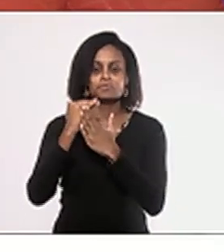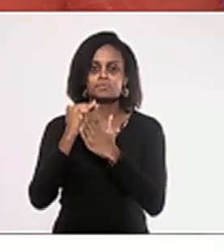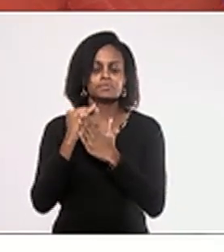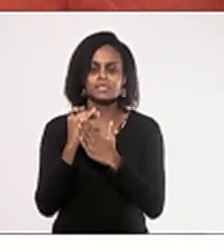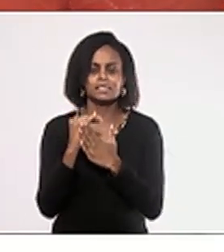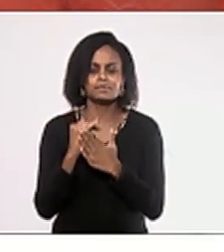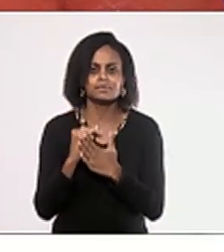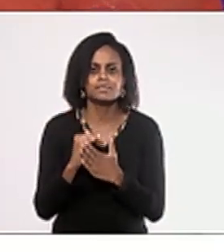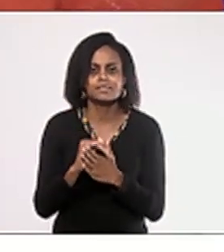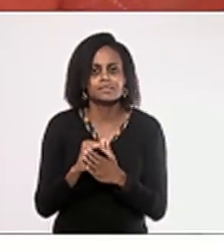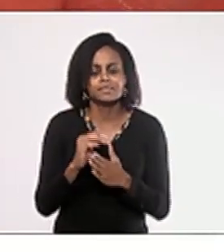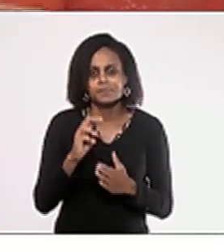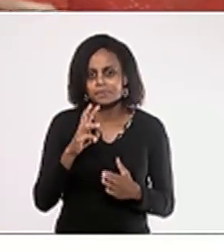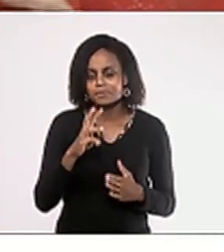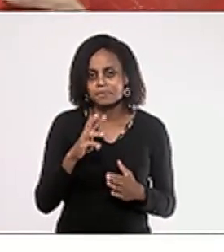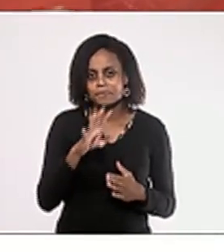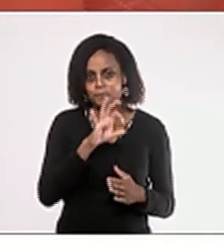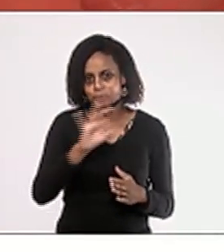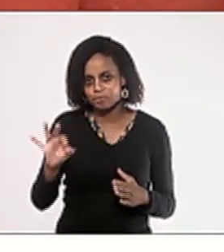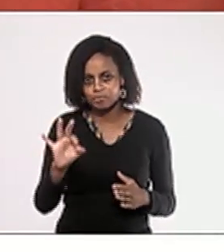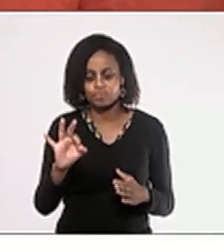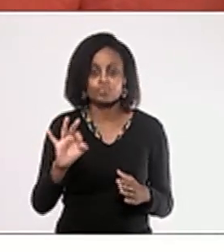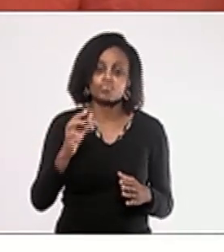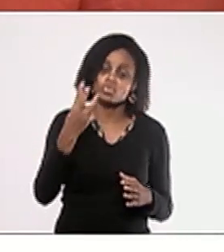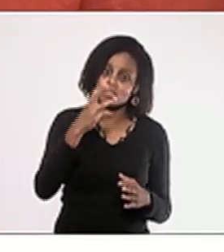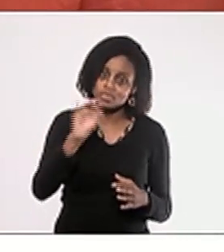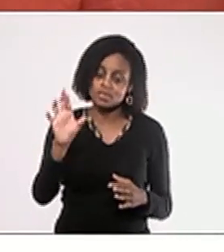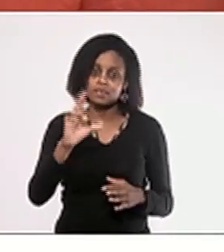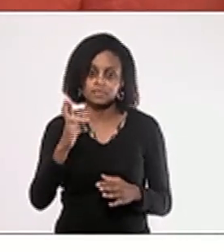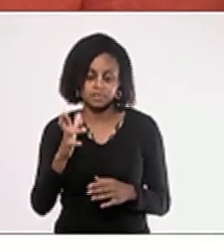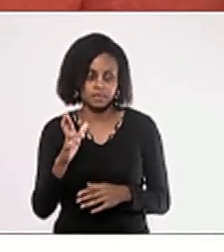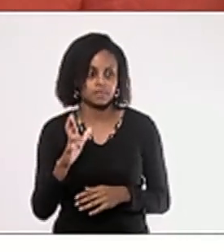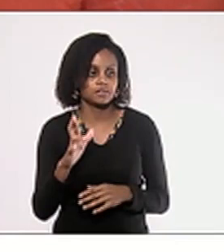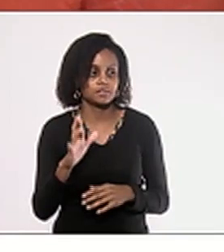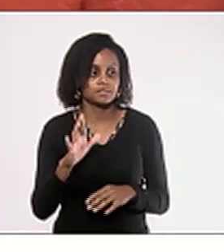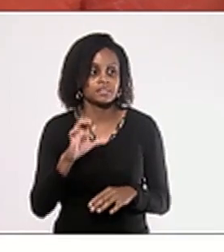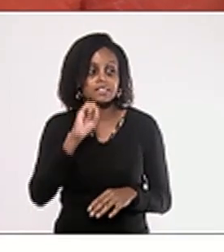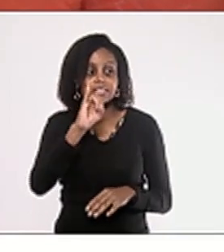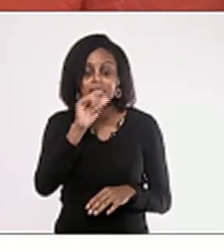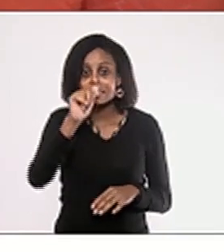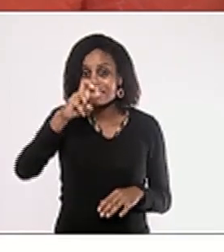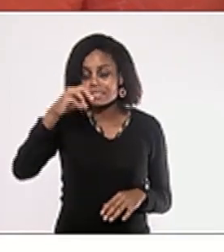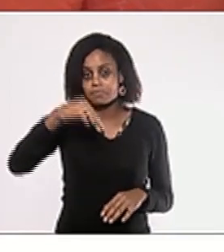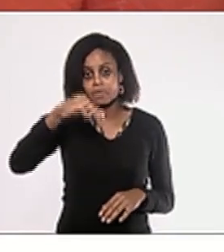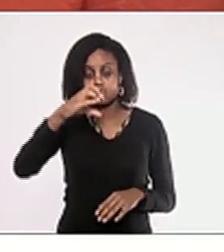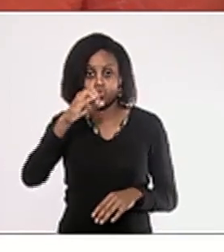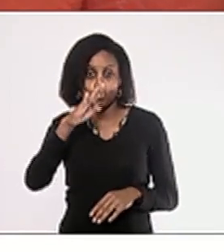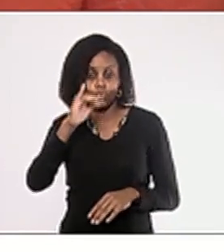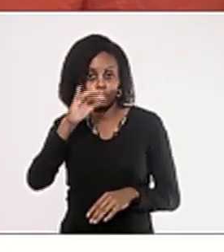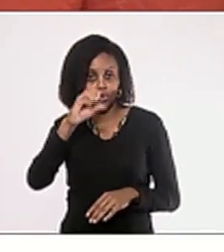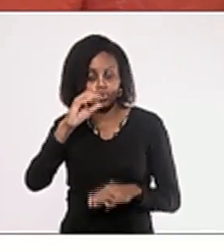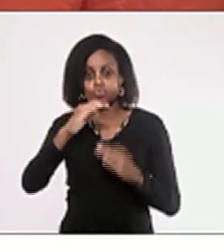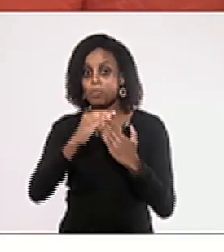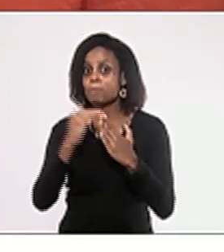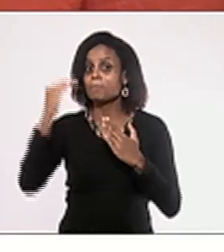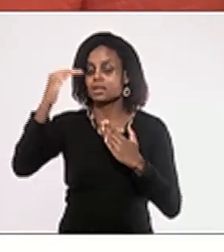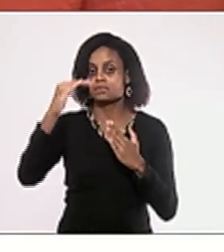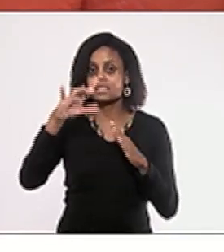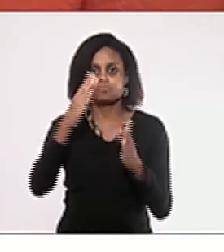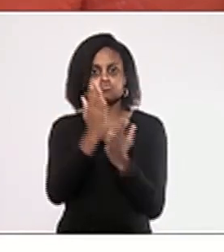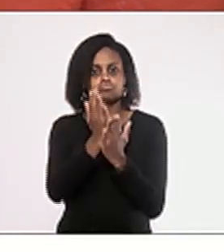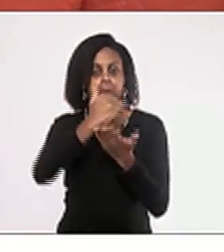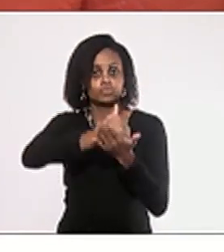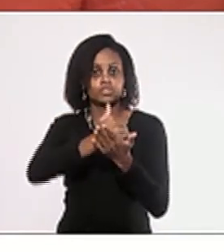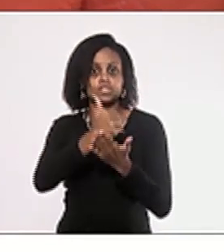chegar a R$400, 300, enfim. 15 metros cúbicos a mais, se você dividir por 30 dias